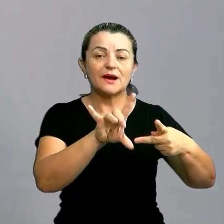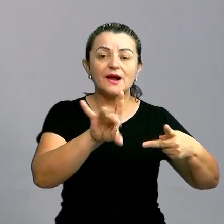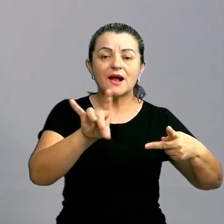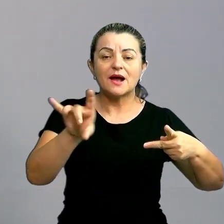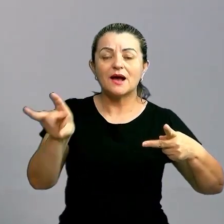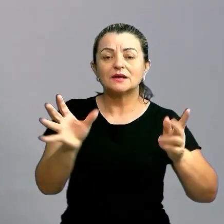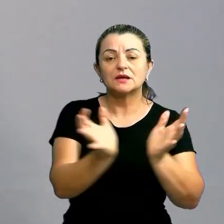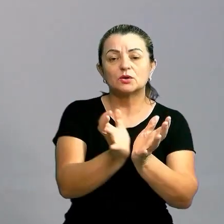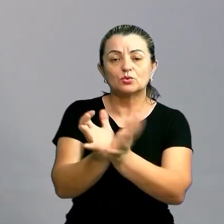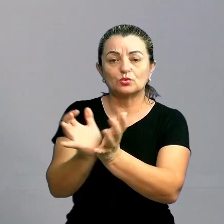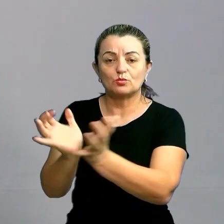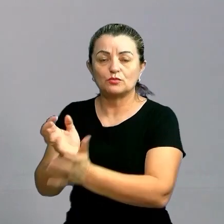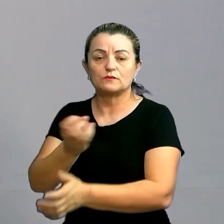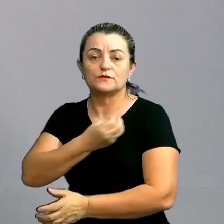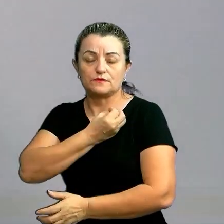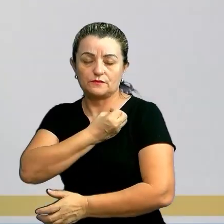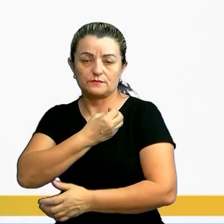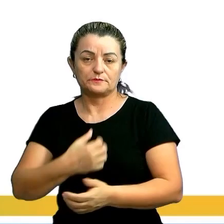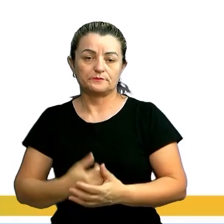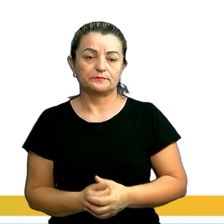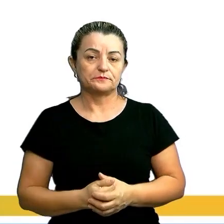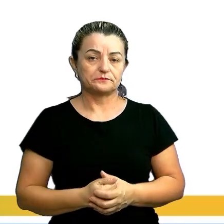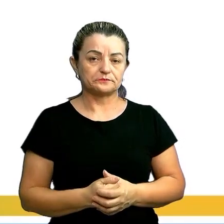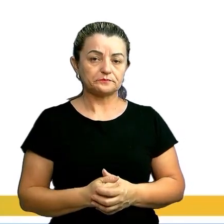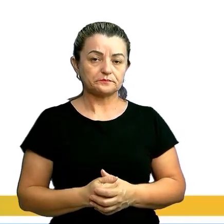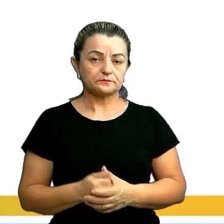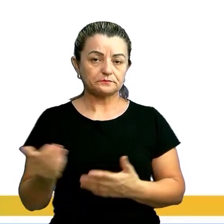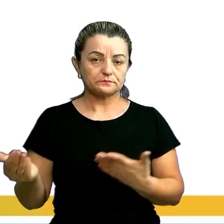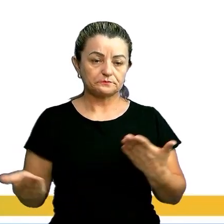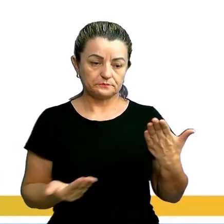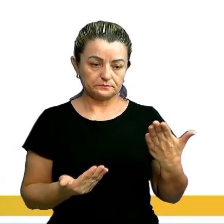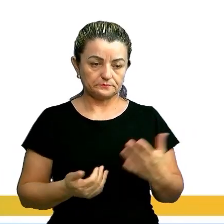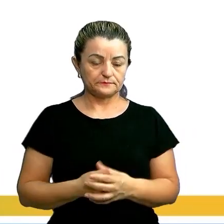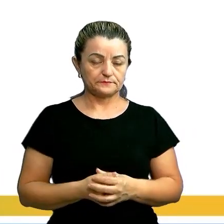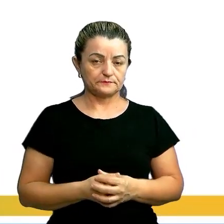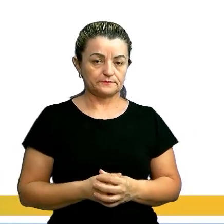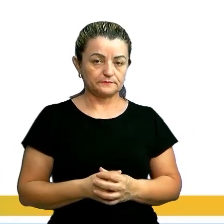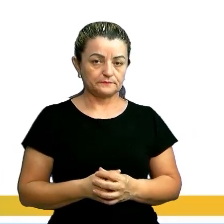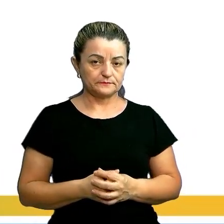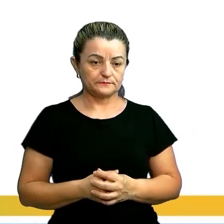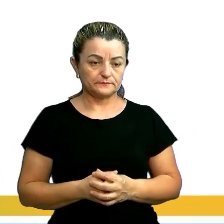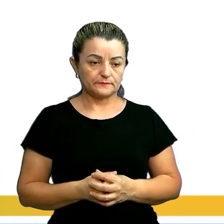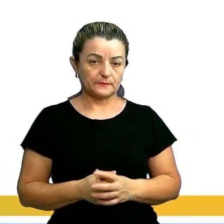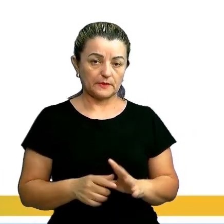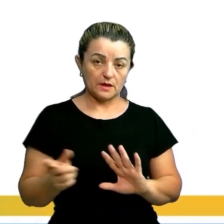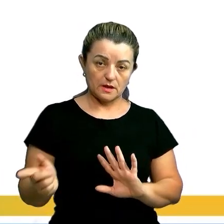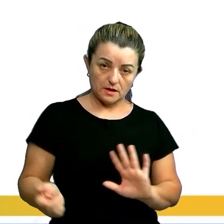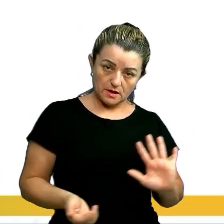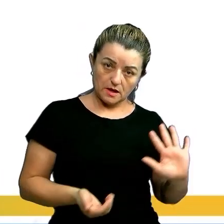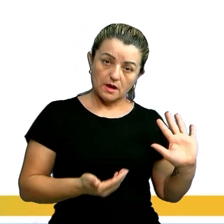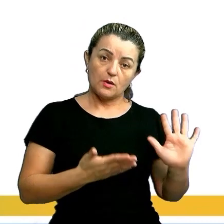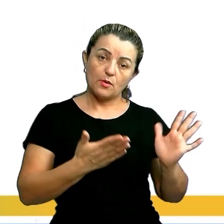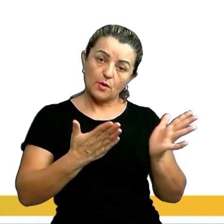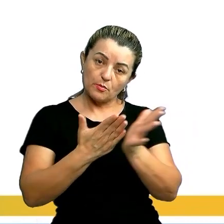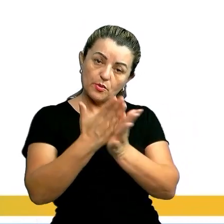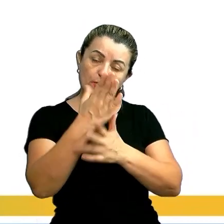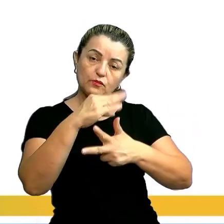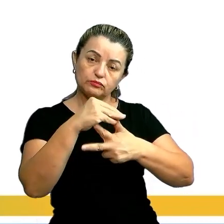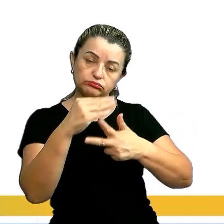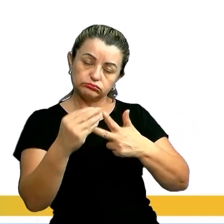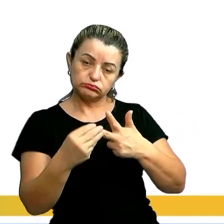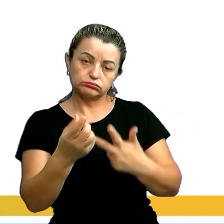um dos seres vivos. Ok? Vamos então continuando na questão. Então tá, lá do A Prova Enem, primeira